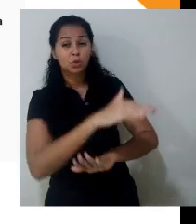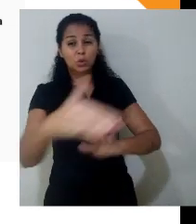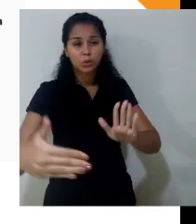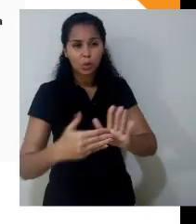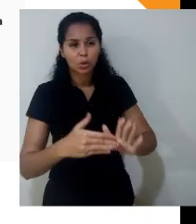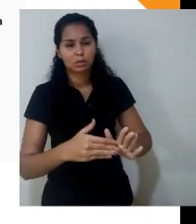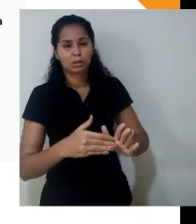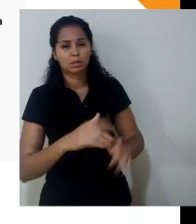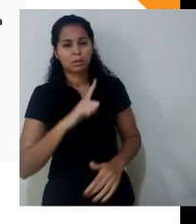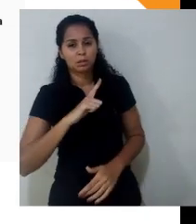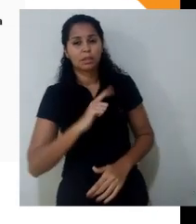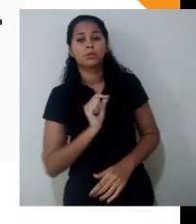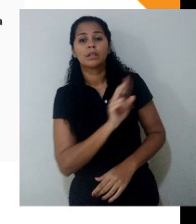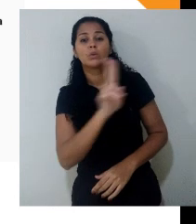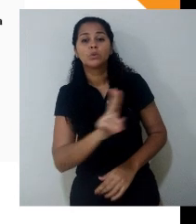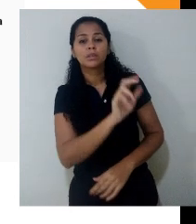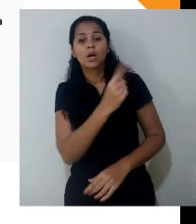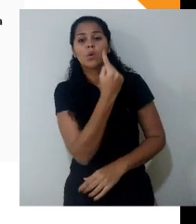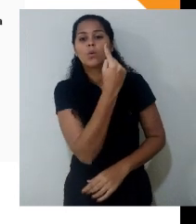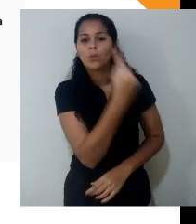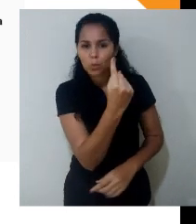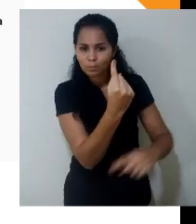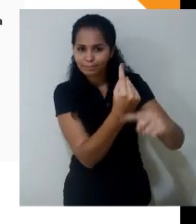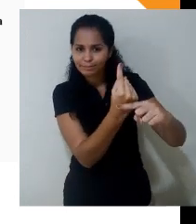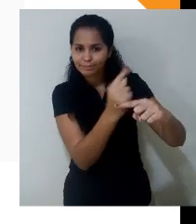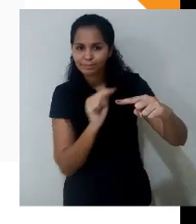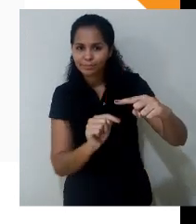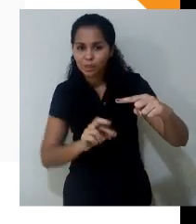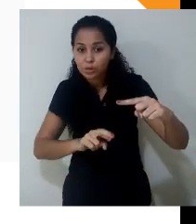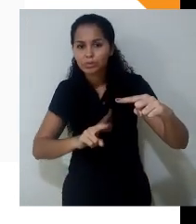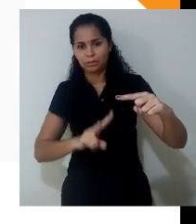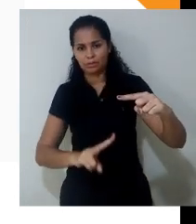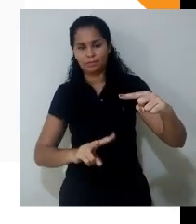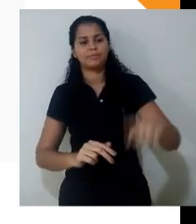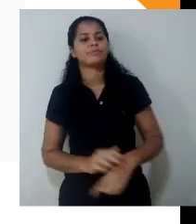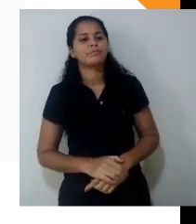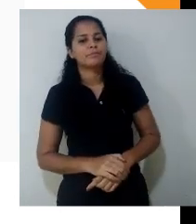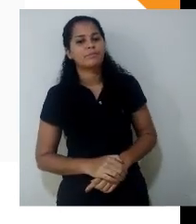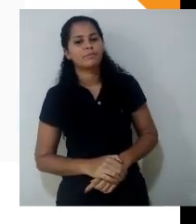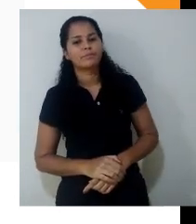as respostas têm numerador 1 e o denominador é que difere.